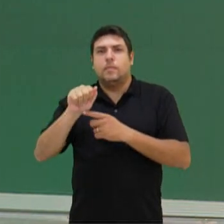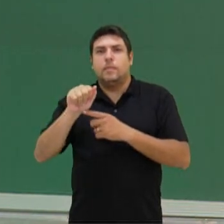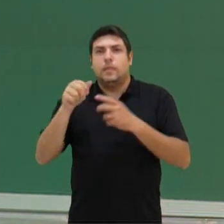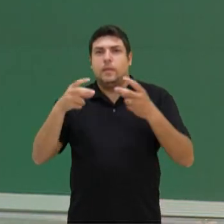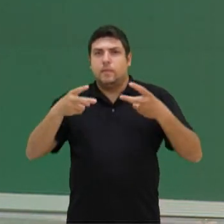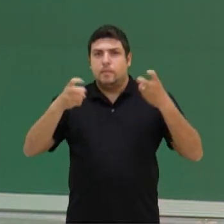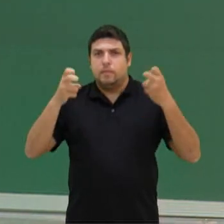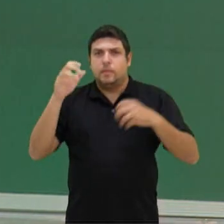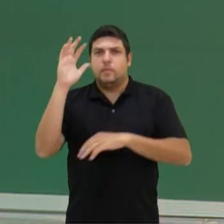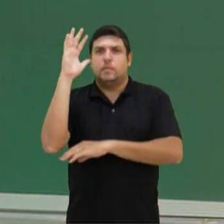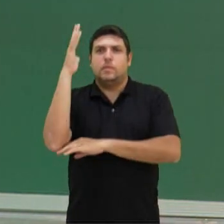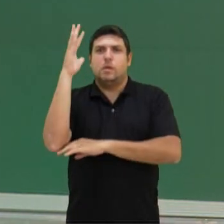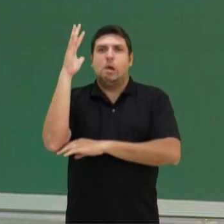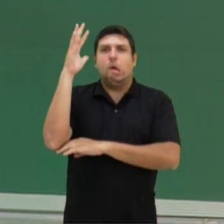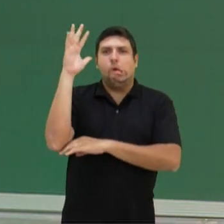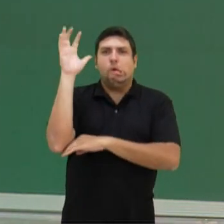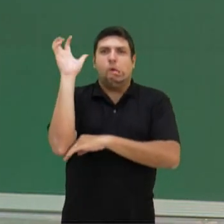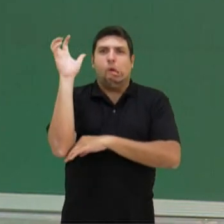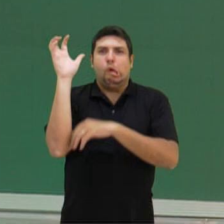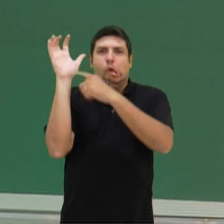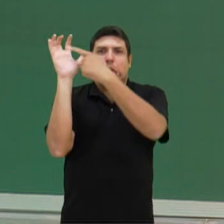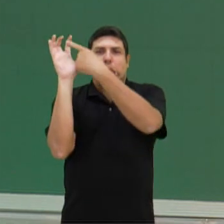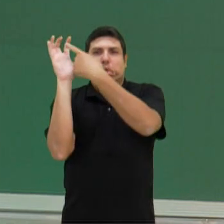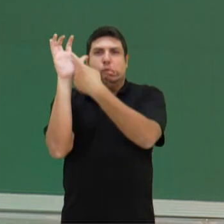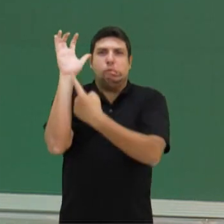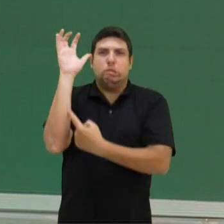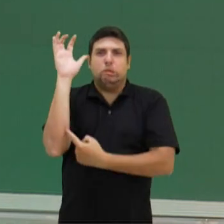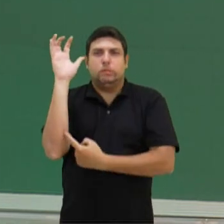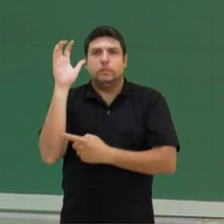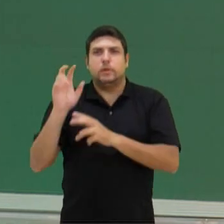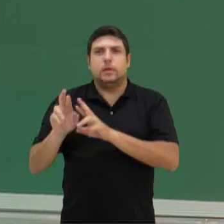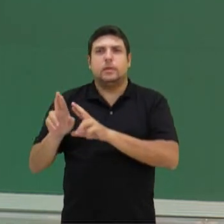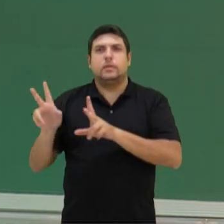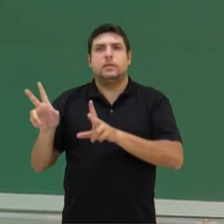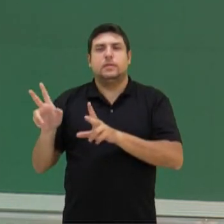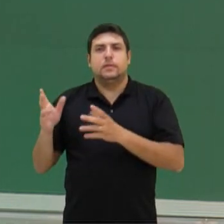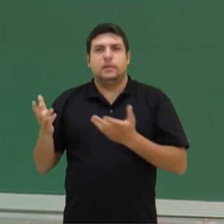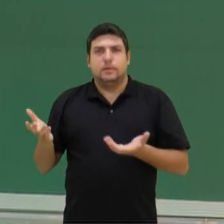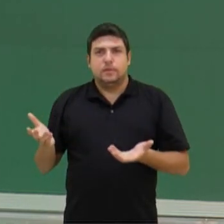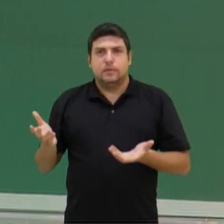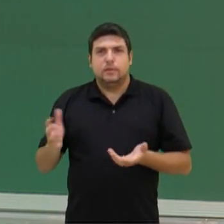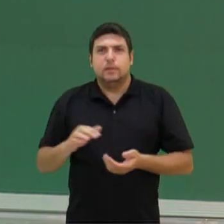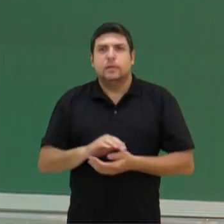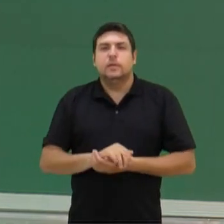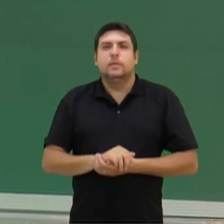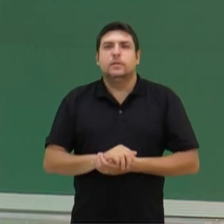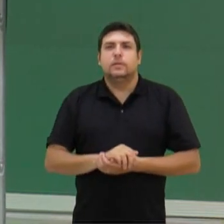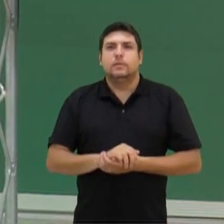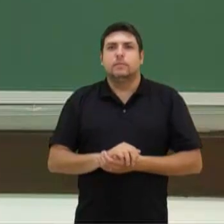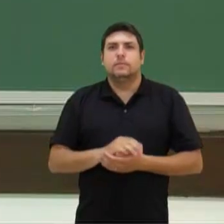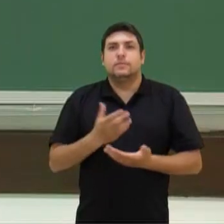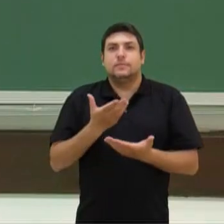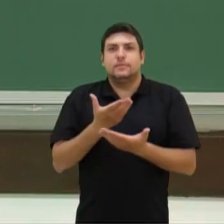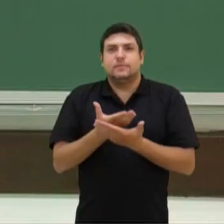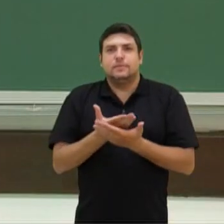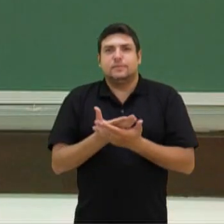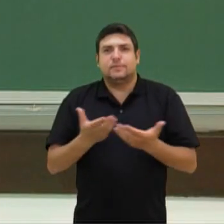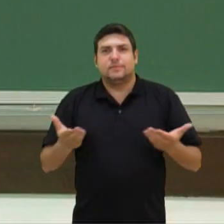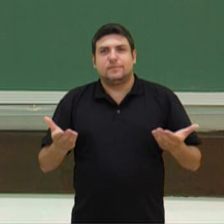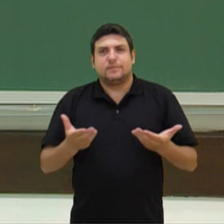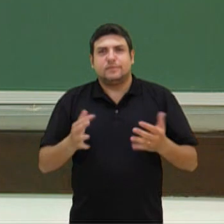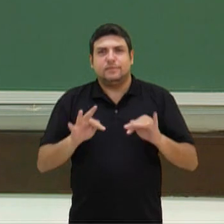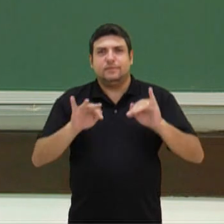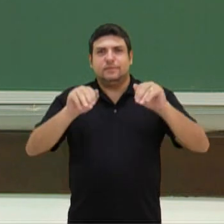que os dois lados da árvore são diferentes. Então, a aula de hoje se encerra aqui.